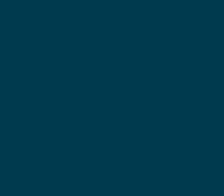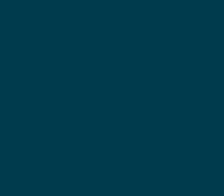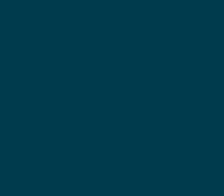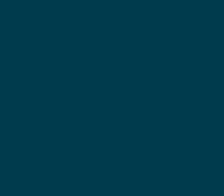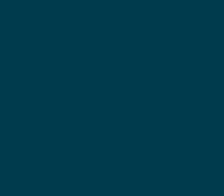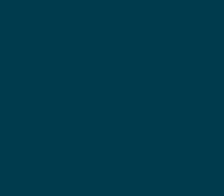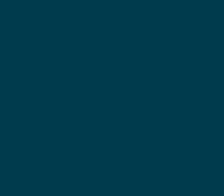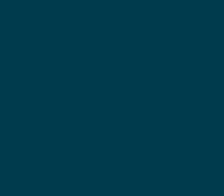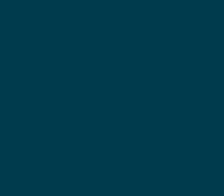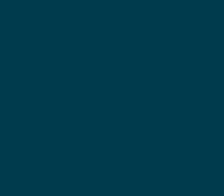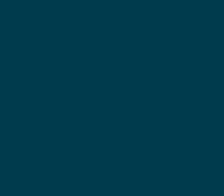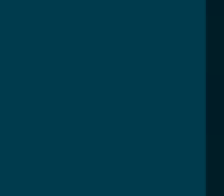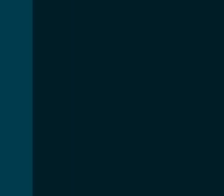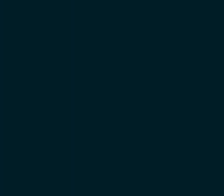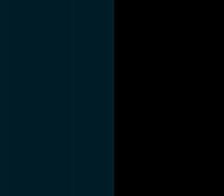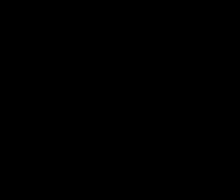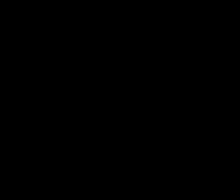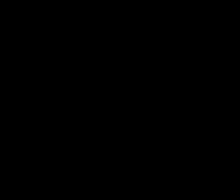Legenda Zanotto